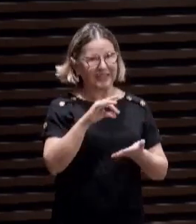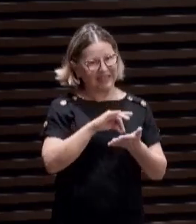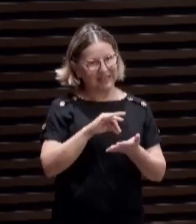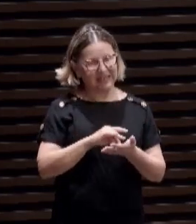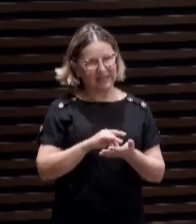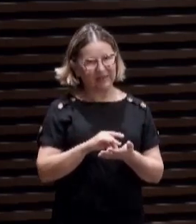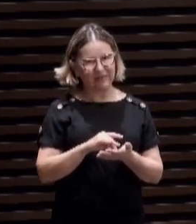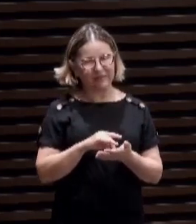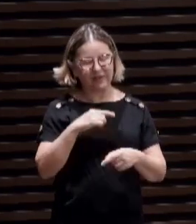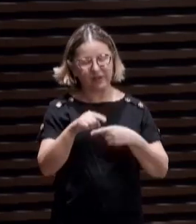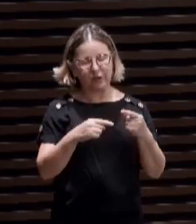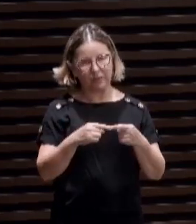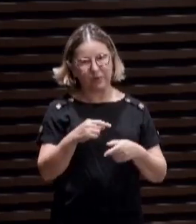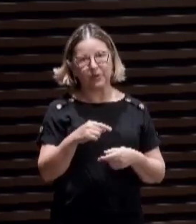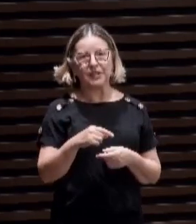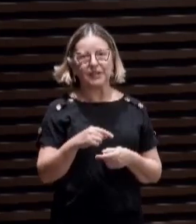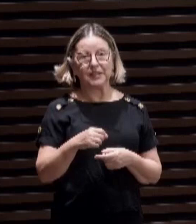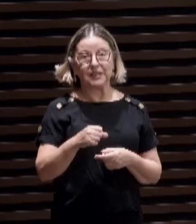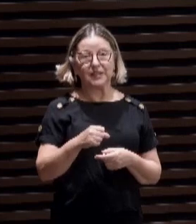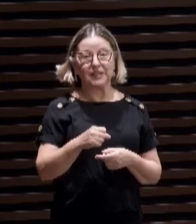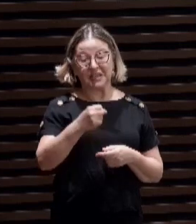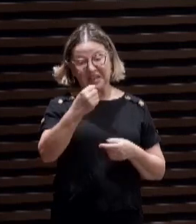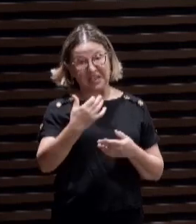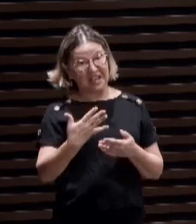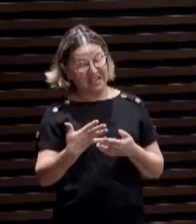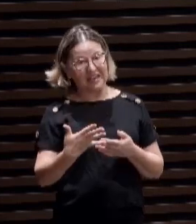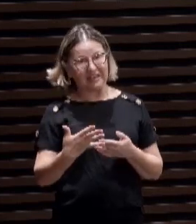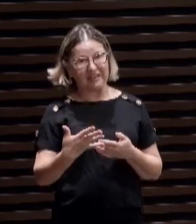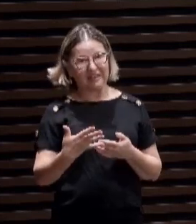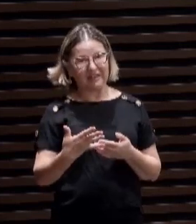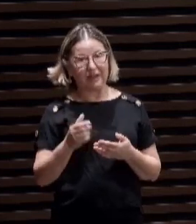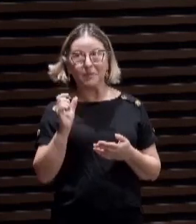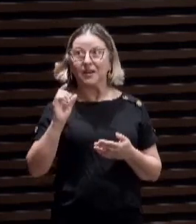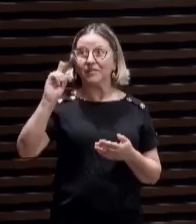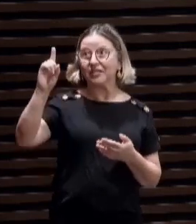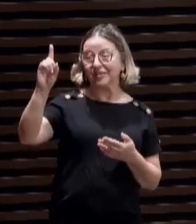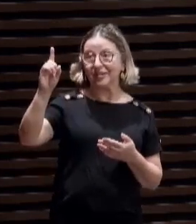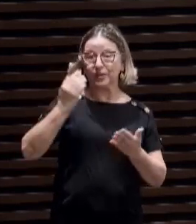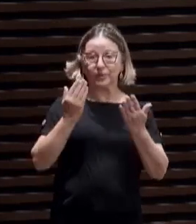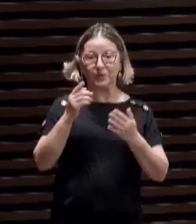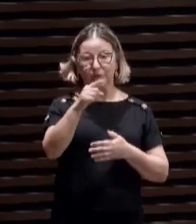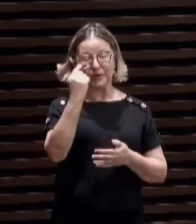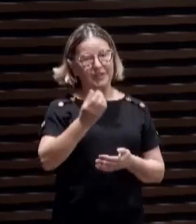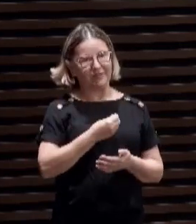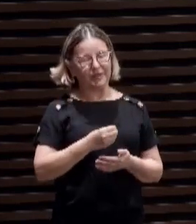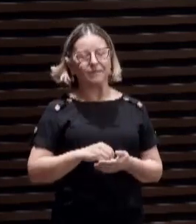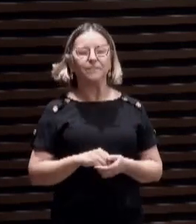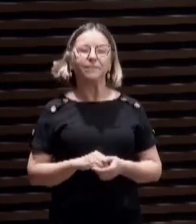fazer esta análise do que a Palavra de Deus diz e como está a nossa vida. Então, caminhem comigo neste